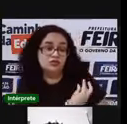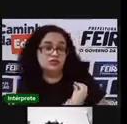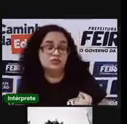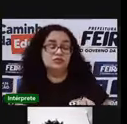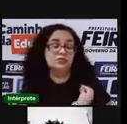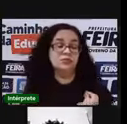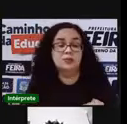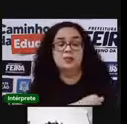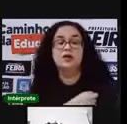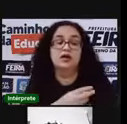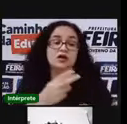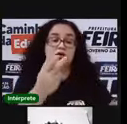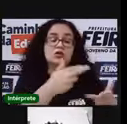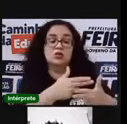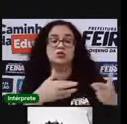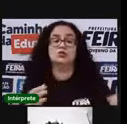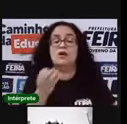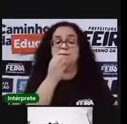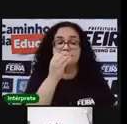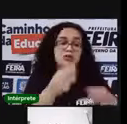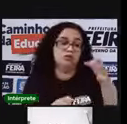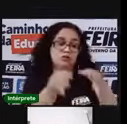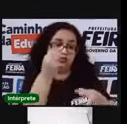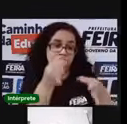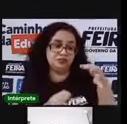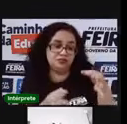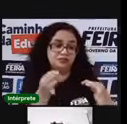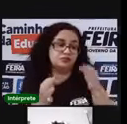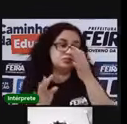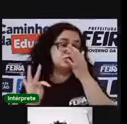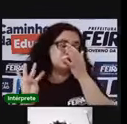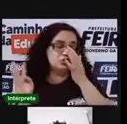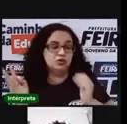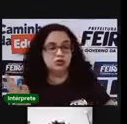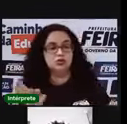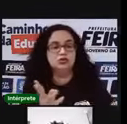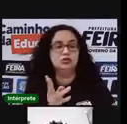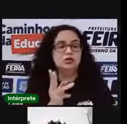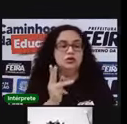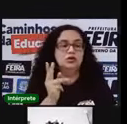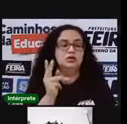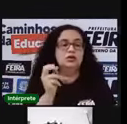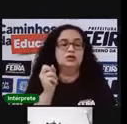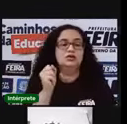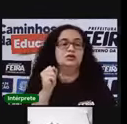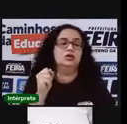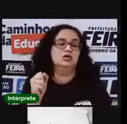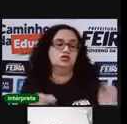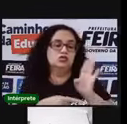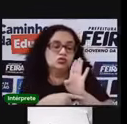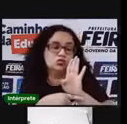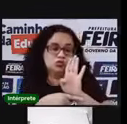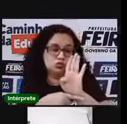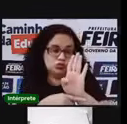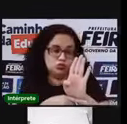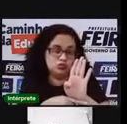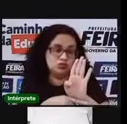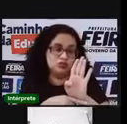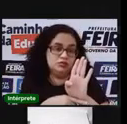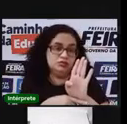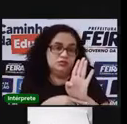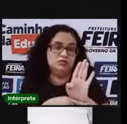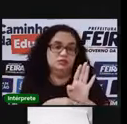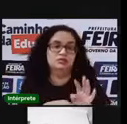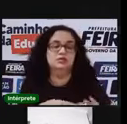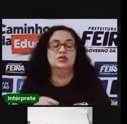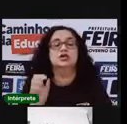gente, coisas boas, se garante justiça e equidade, todo mundo, então, deve ser solidário, deve ser solidária, tá?